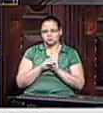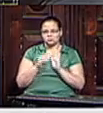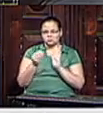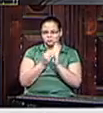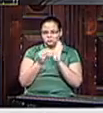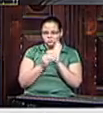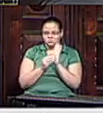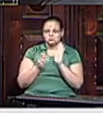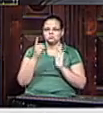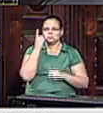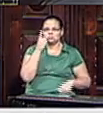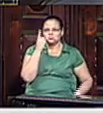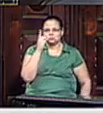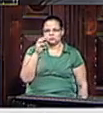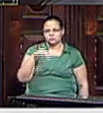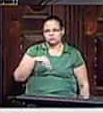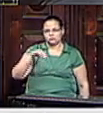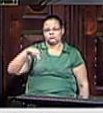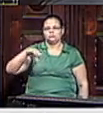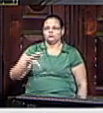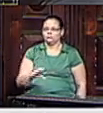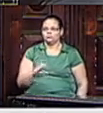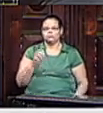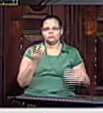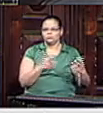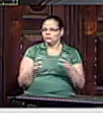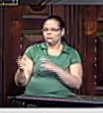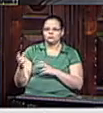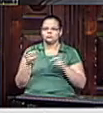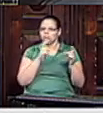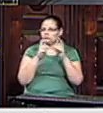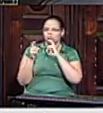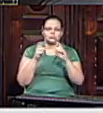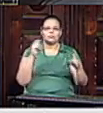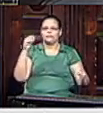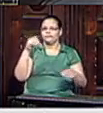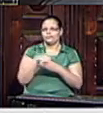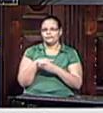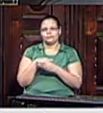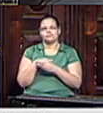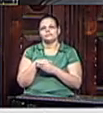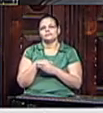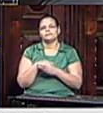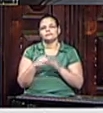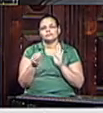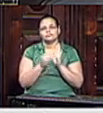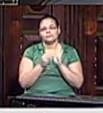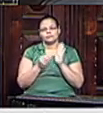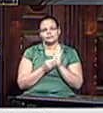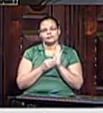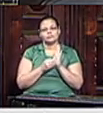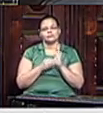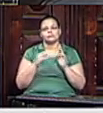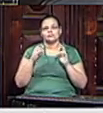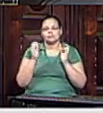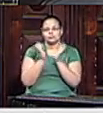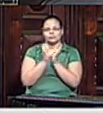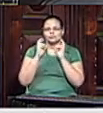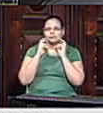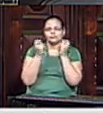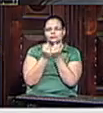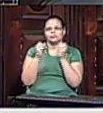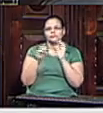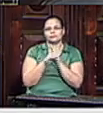Relator, deputado Carlos Mink. Em discussão. Não havendo quem queira discutir, encerra a discussão. Em votação, a emenda da Comissão de Constituição e Justiça. Senhores que aprovam, permaneçam